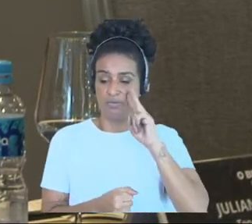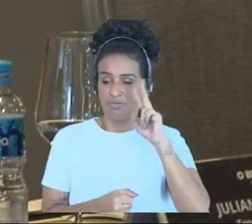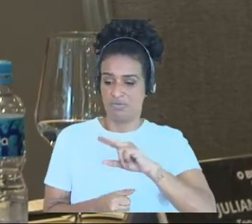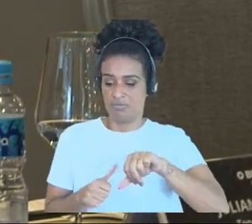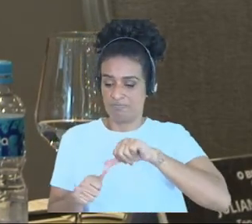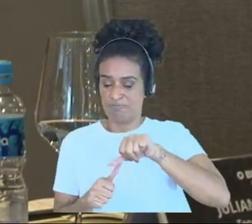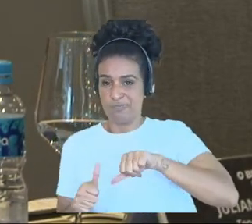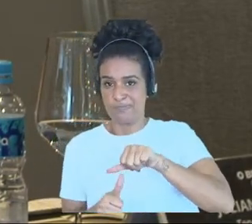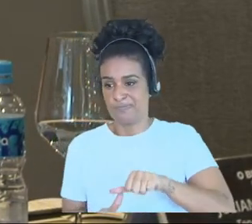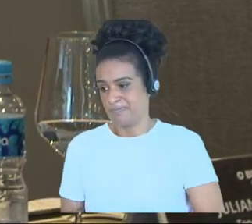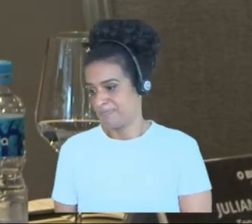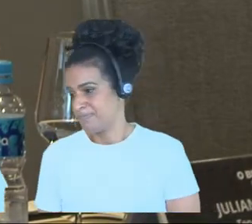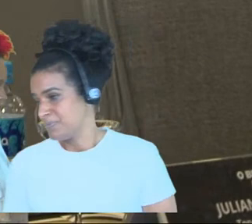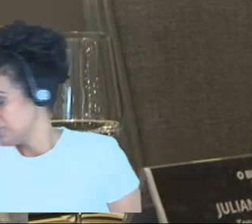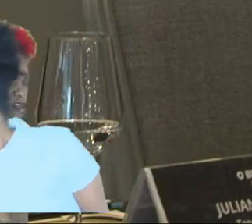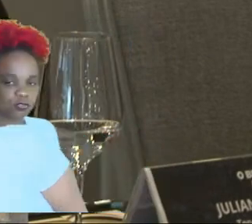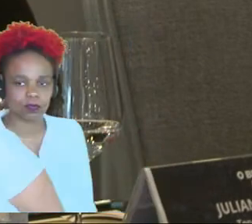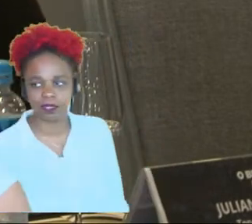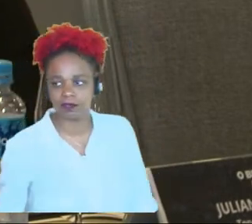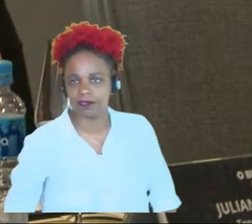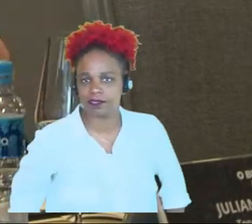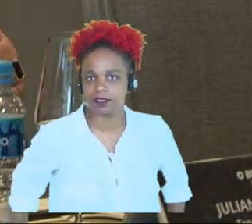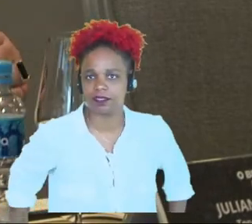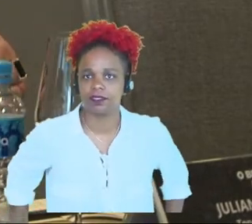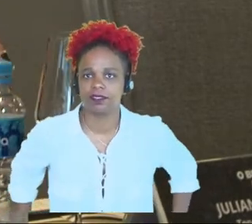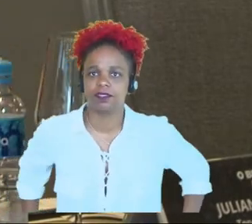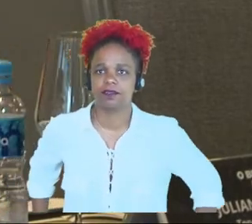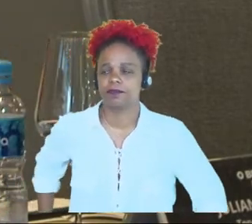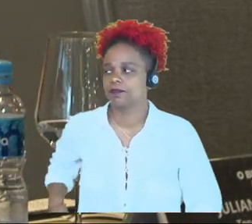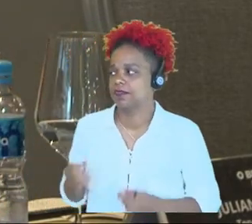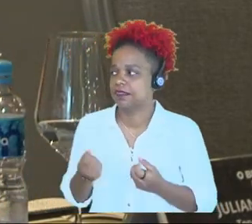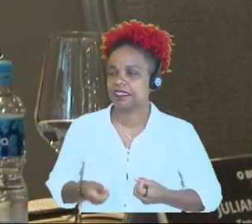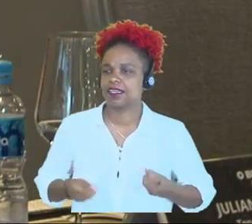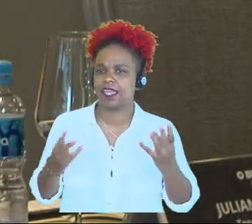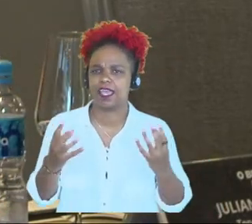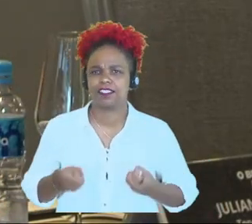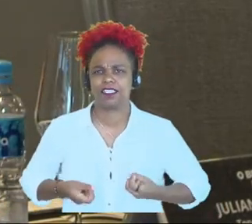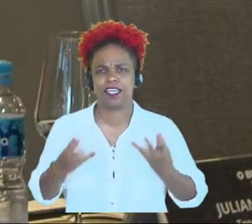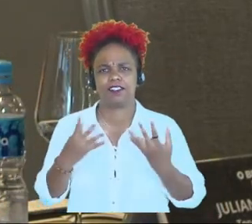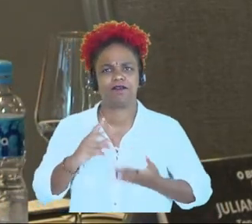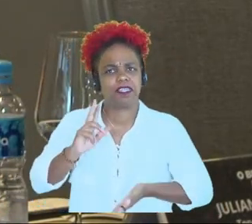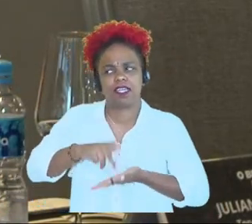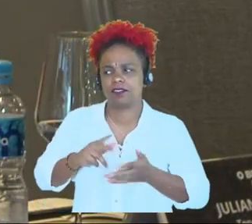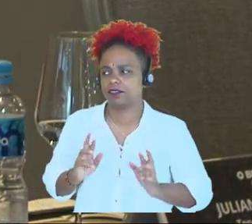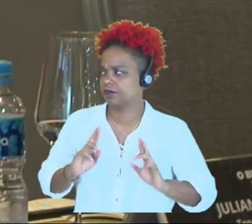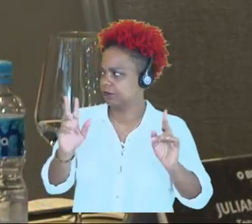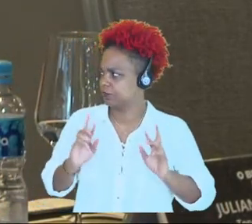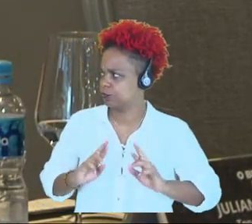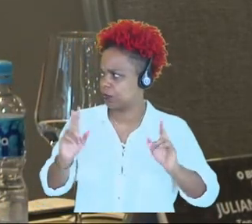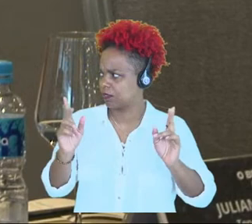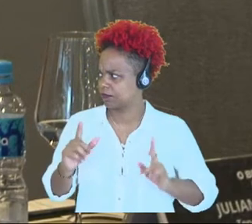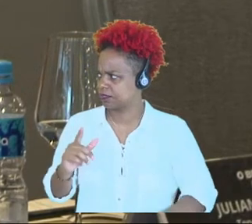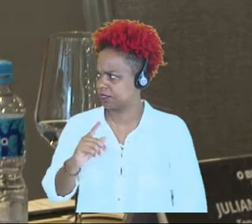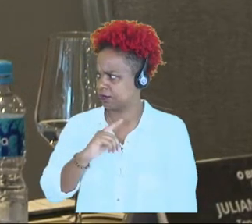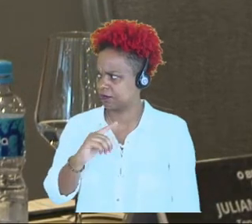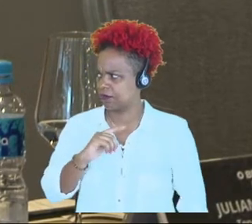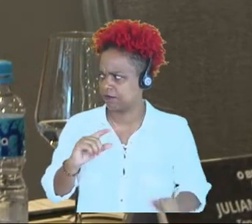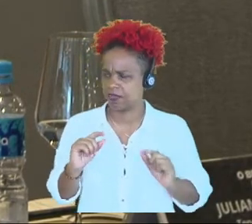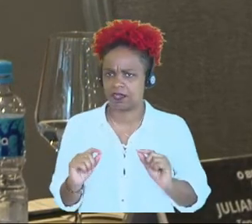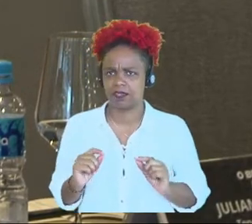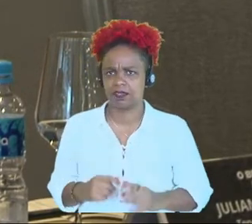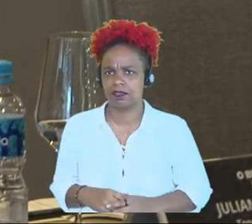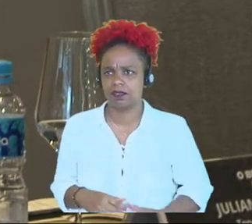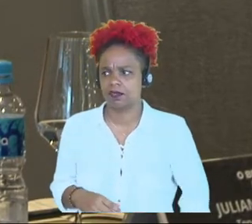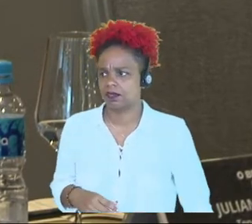Brasil, a gente costuma dizer que um programa é bom se ele gastou muito. E isso não é verdade. Ele gastou muito se ele teve muito resultado. O